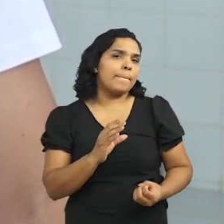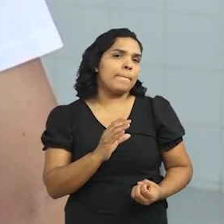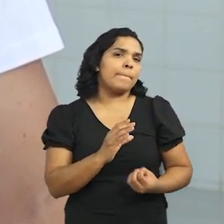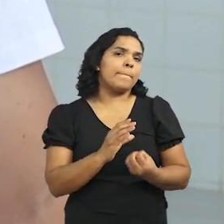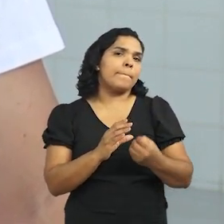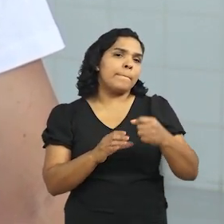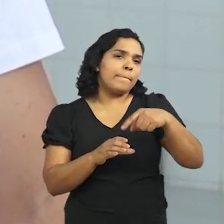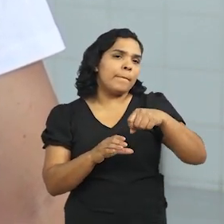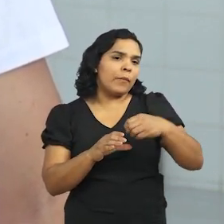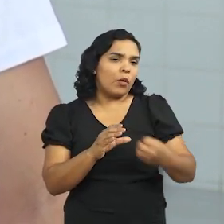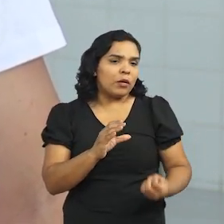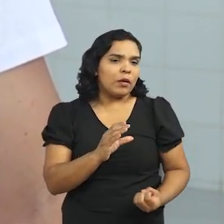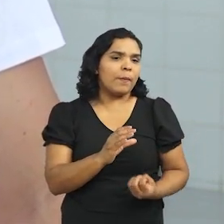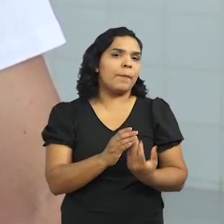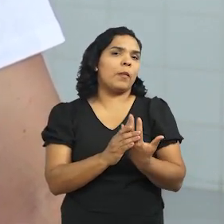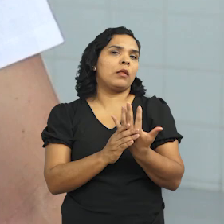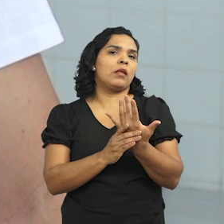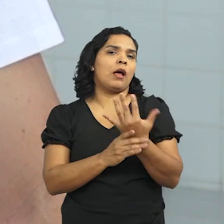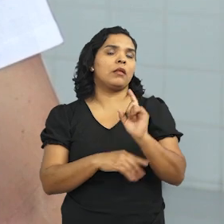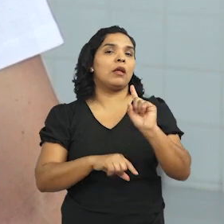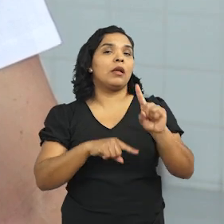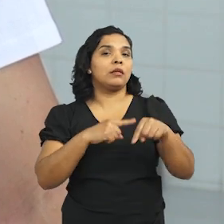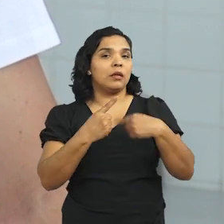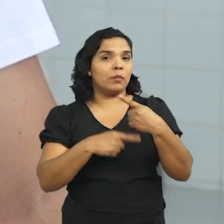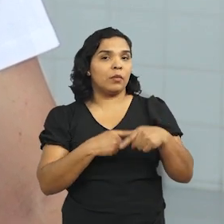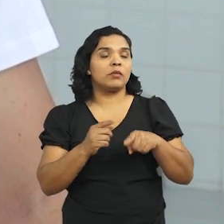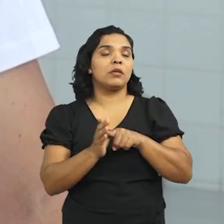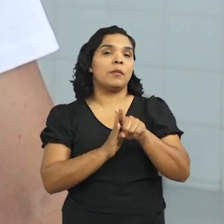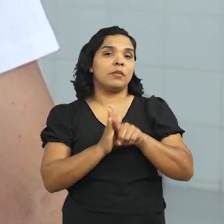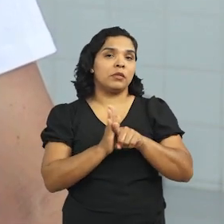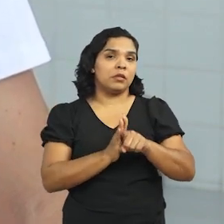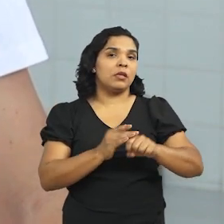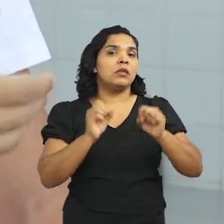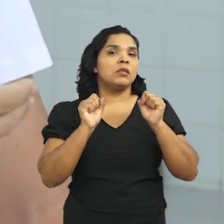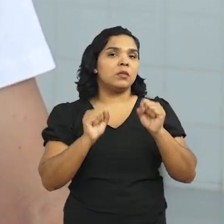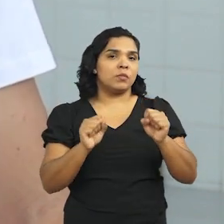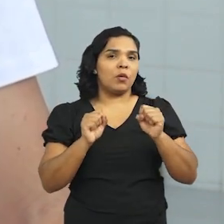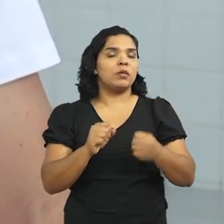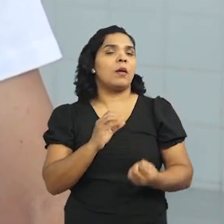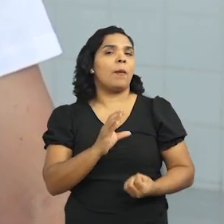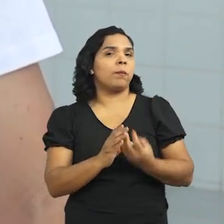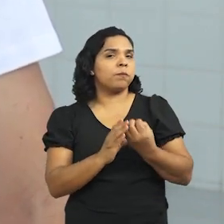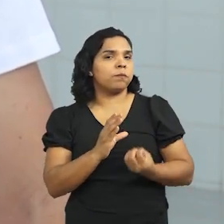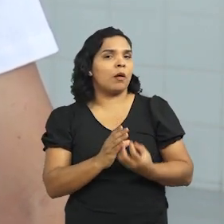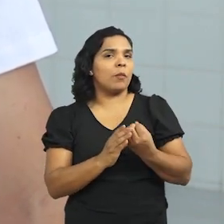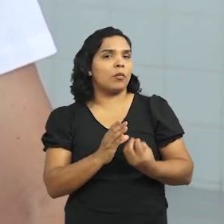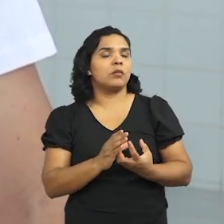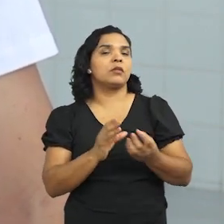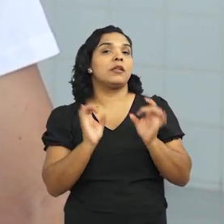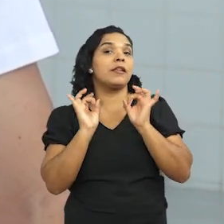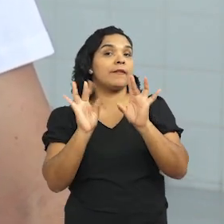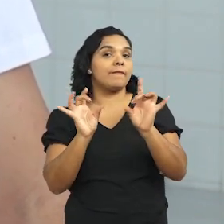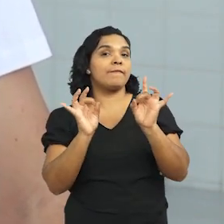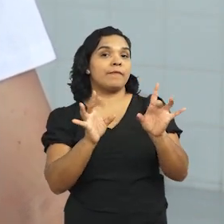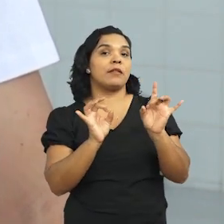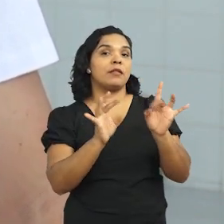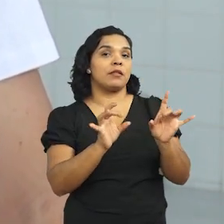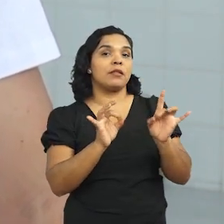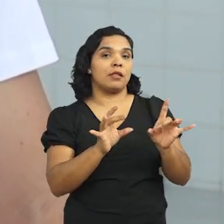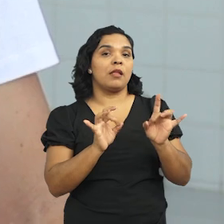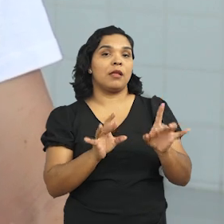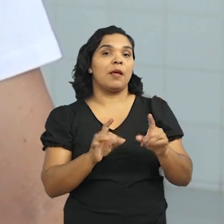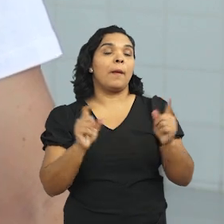simplesmente plantado no fundo do quintal. Hoje não. A partir dessa pesquisa, eles podem